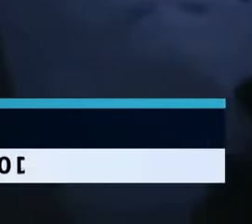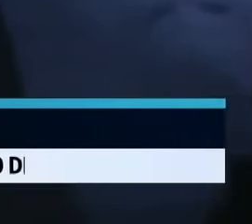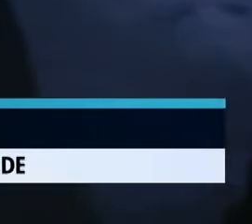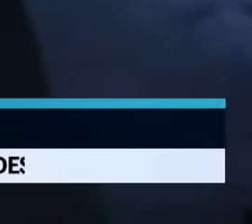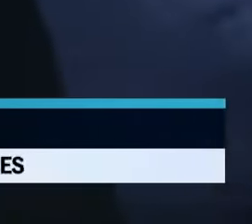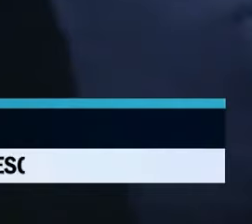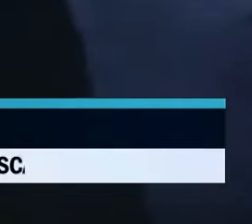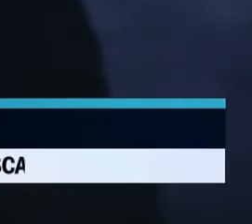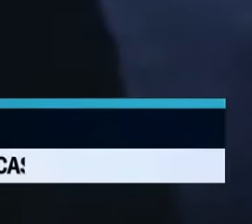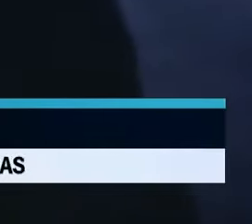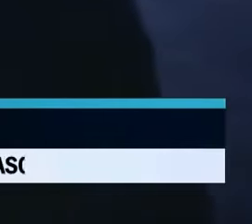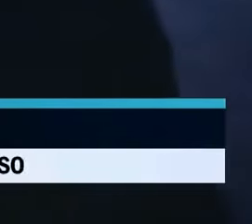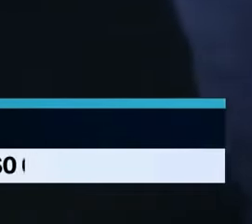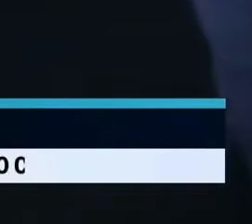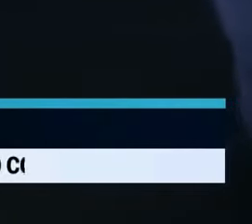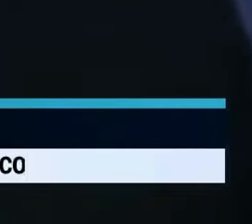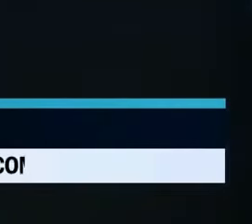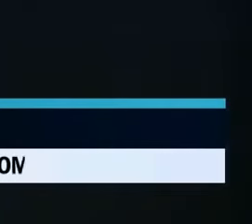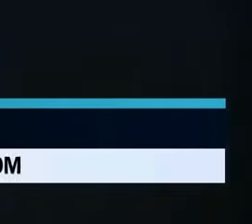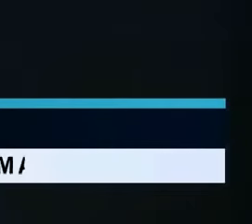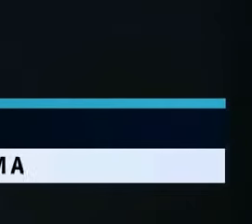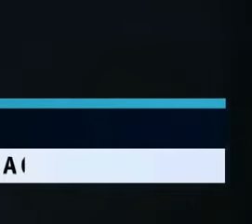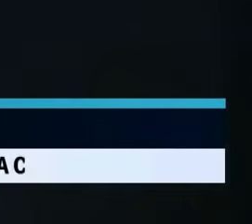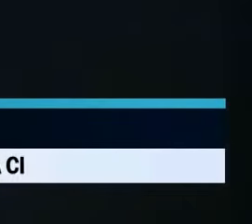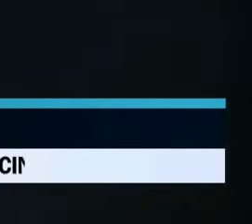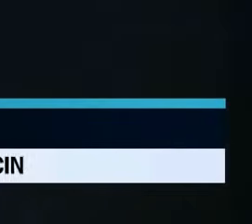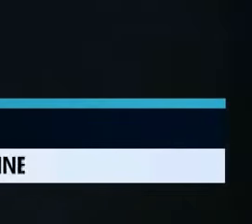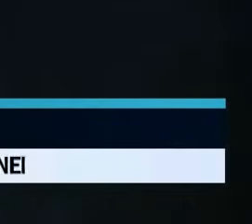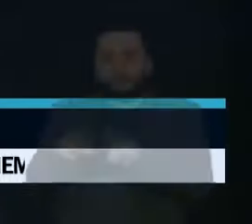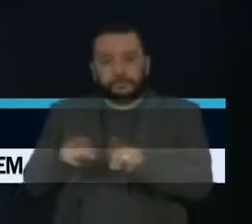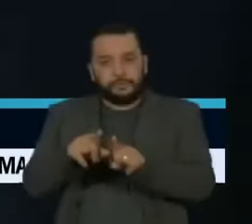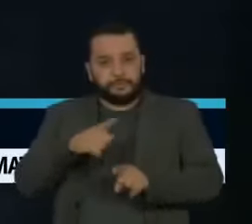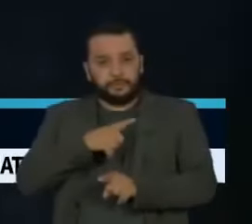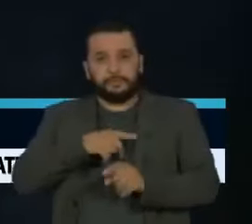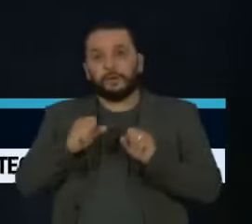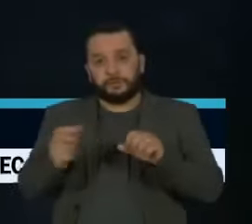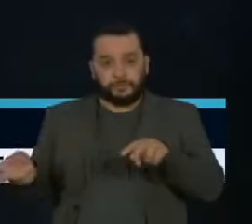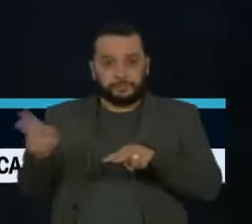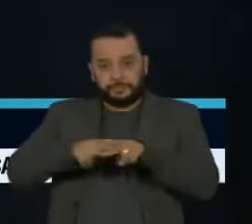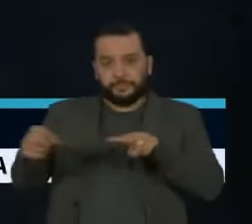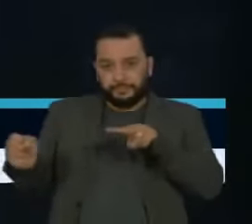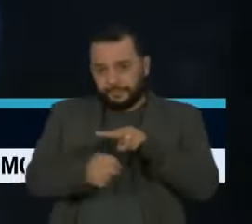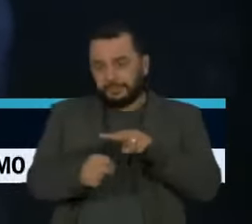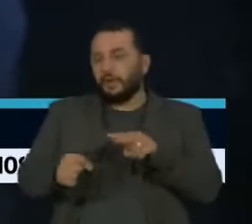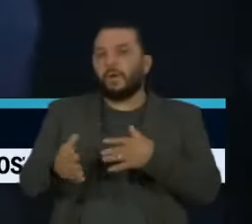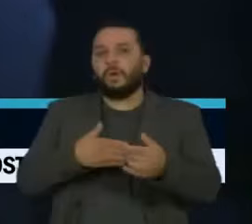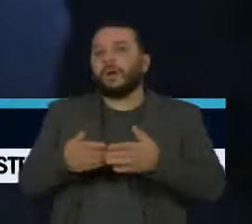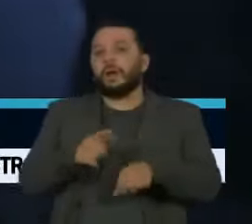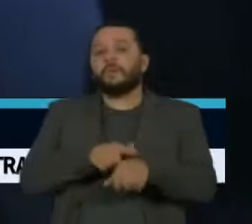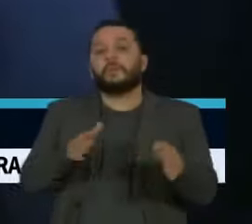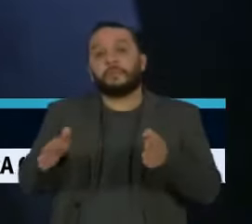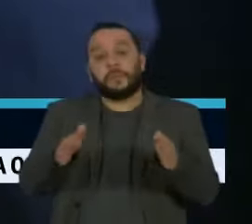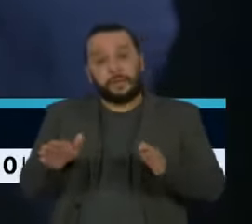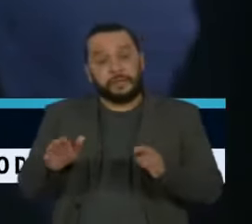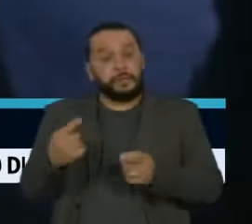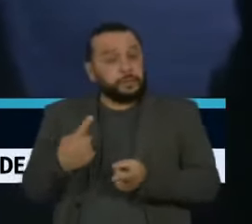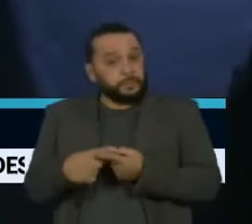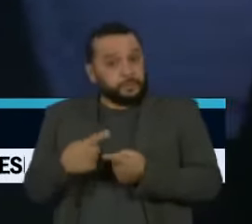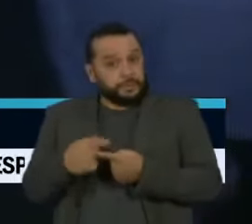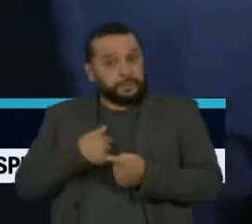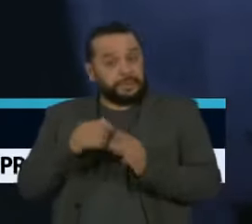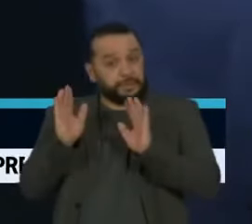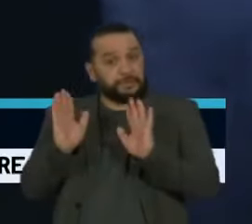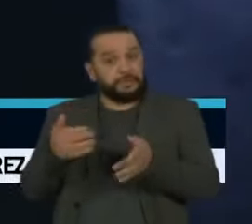Fabrício Queiroz e a mulher dele, Márcia Aguiar, devem ir para a cadeia a qualquer momento. O casal atuou arduamente para adulterar